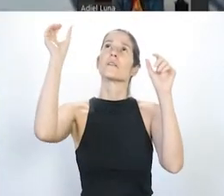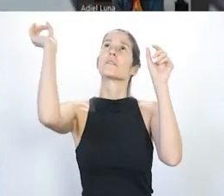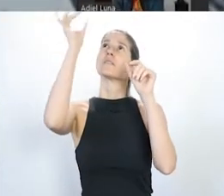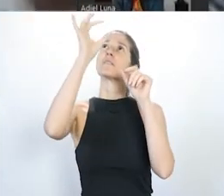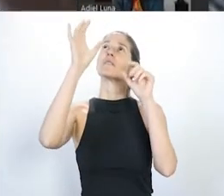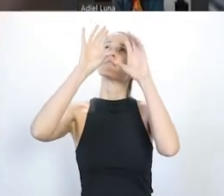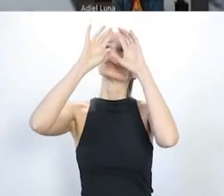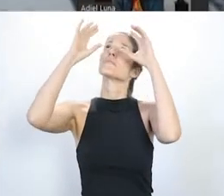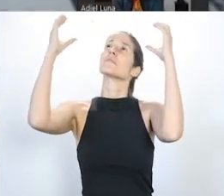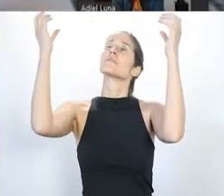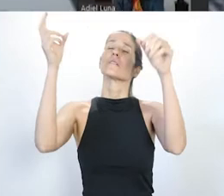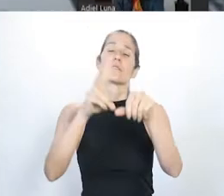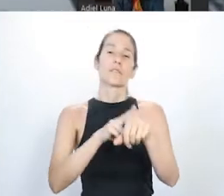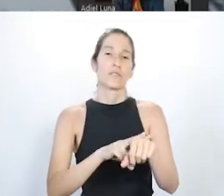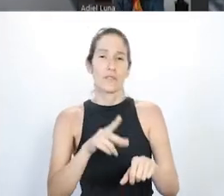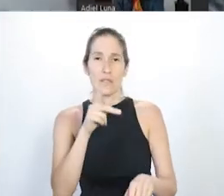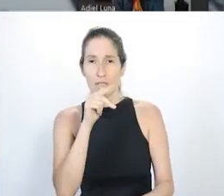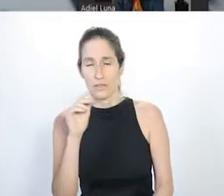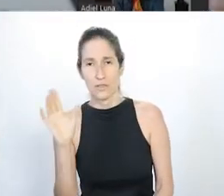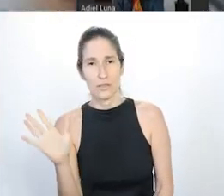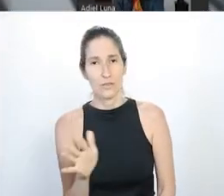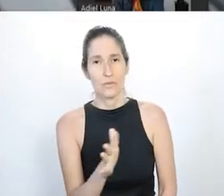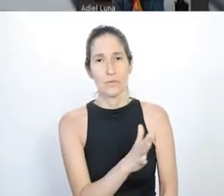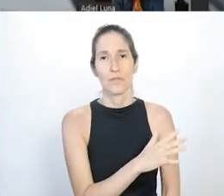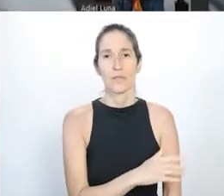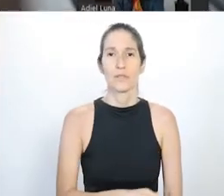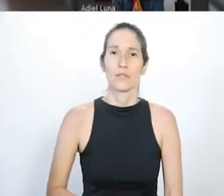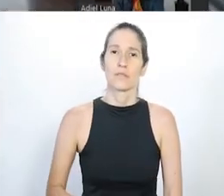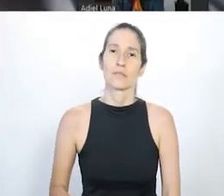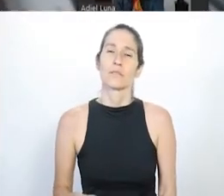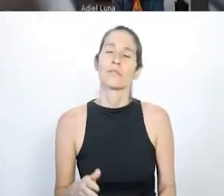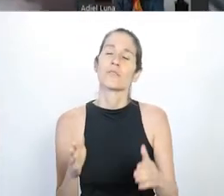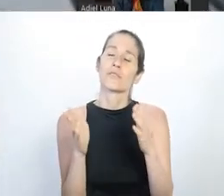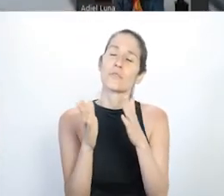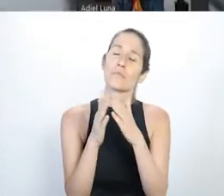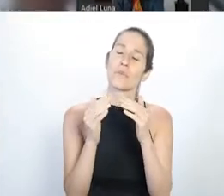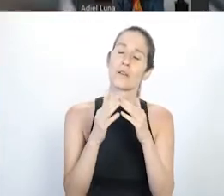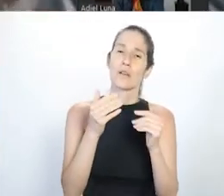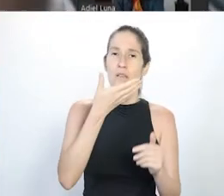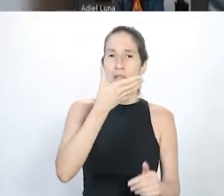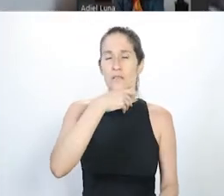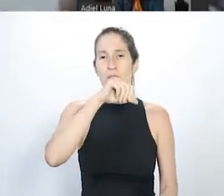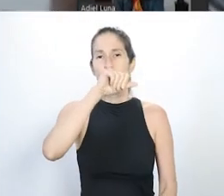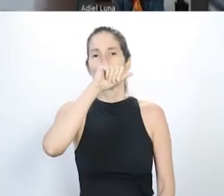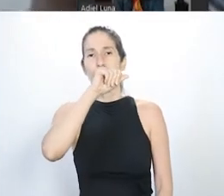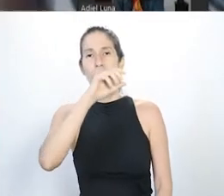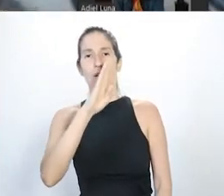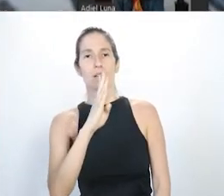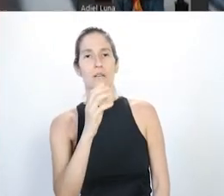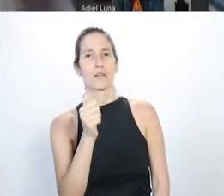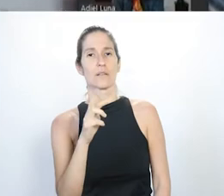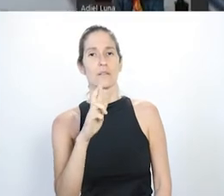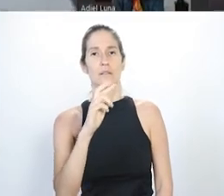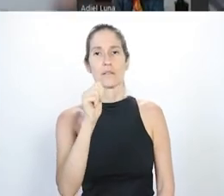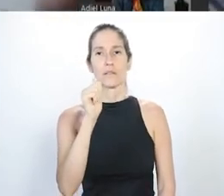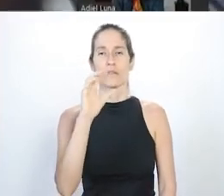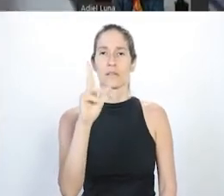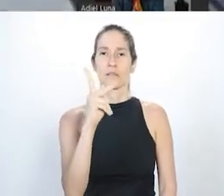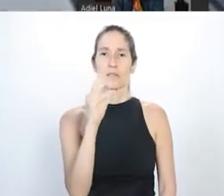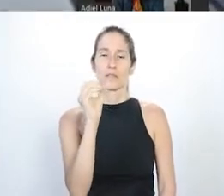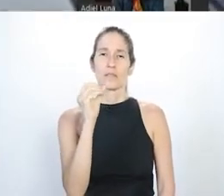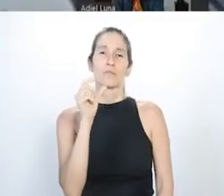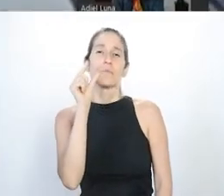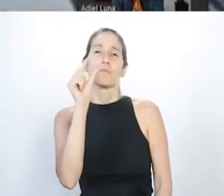Te peço, meu pai Baracho, um só pedaço de tua poesia para cantar no riso